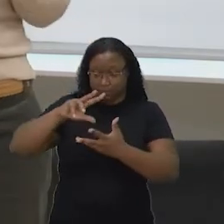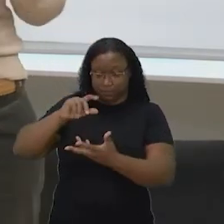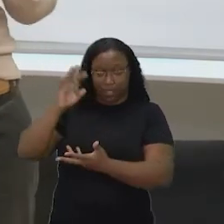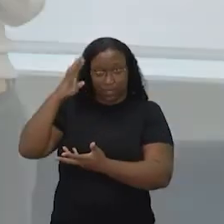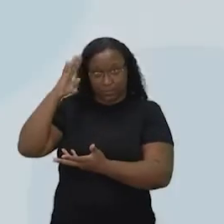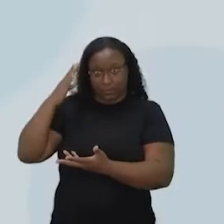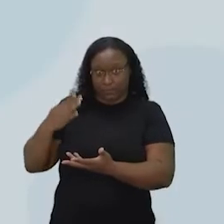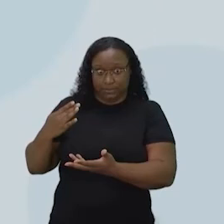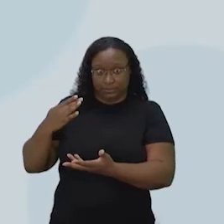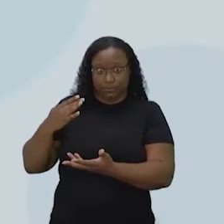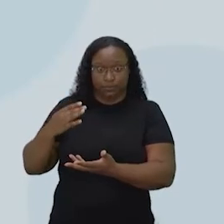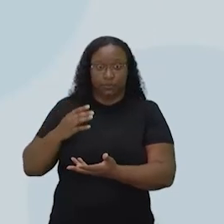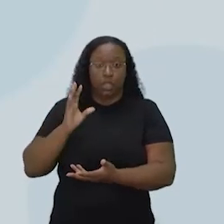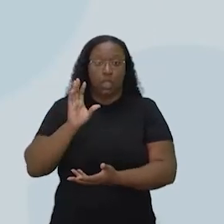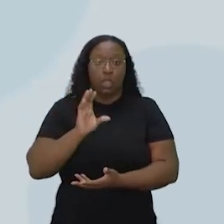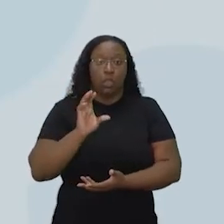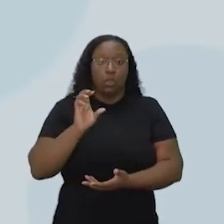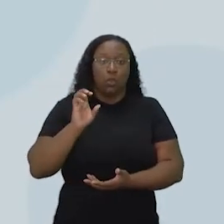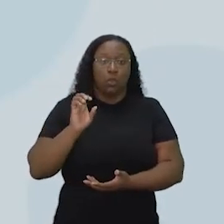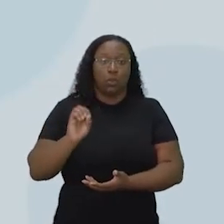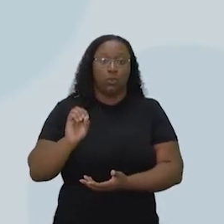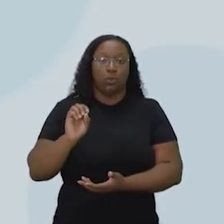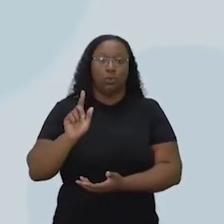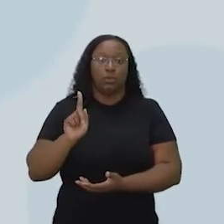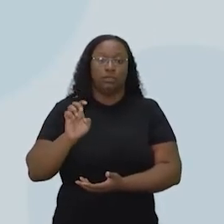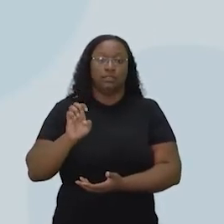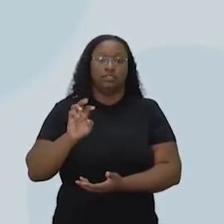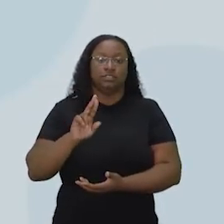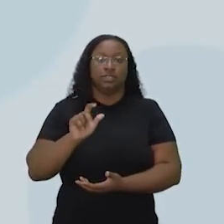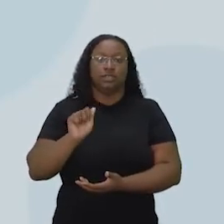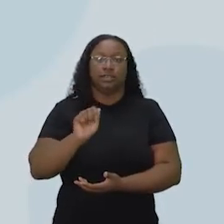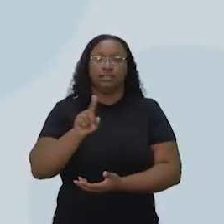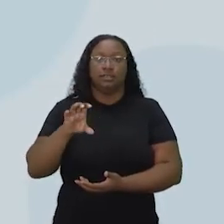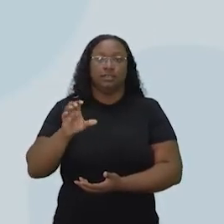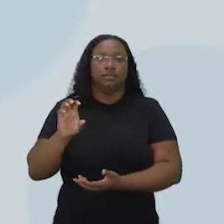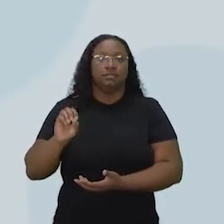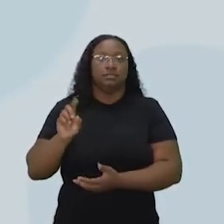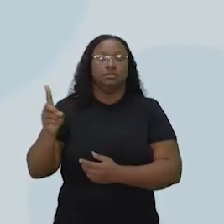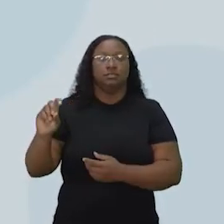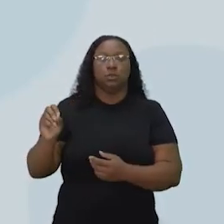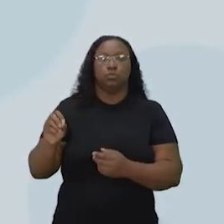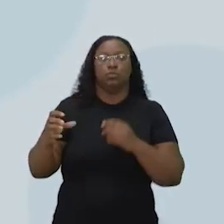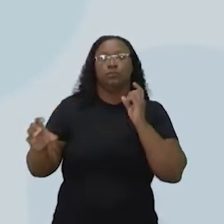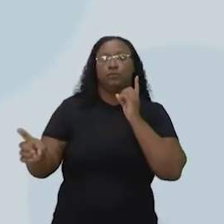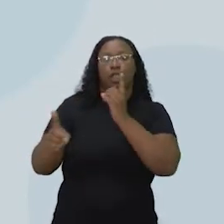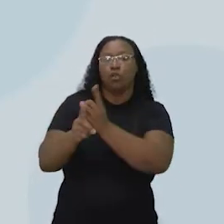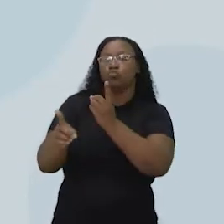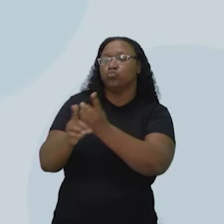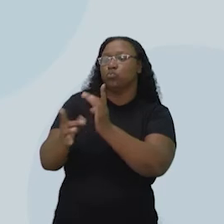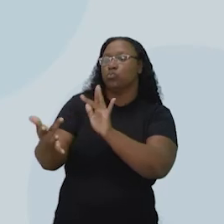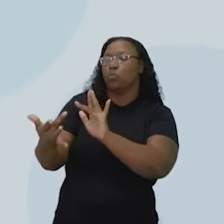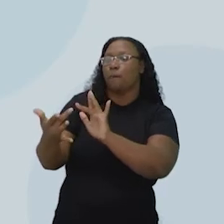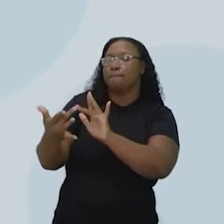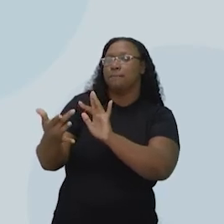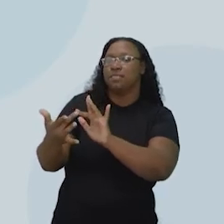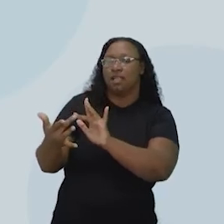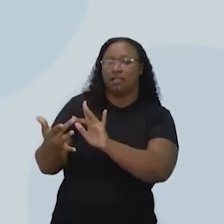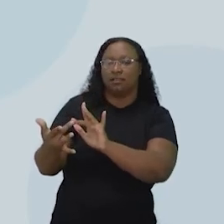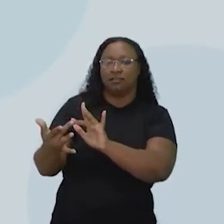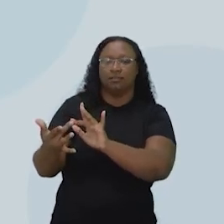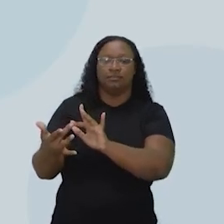é a cogeração, né? Nada mais é do que a produção combinada de energia térmica e energia elétrica ou mecânica a partir de um mesmo